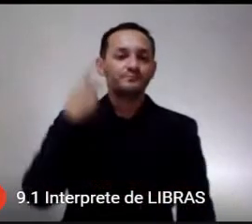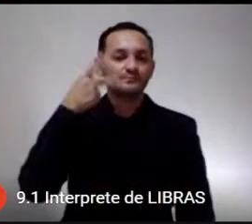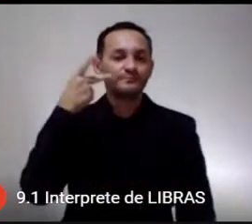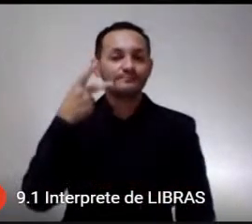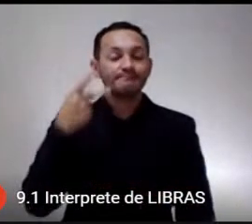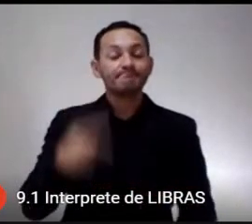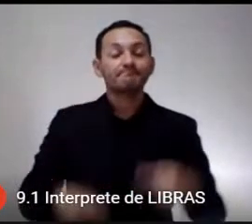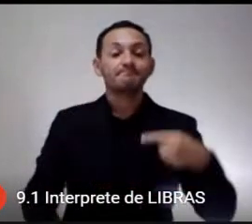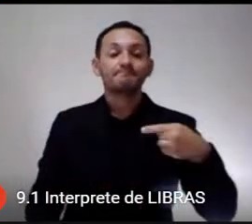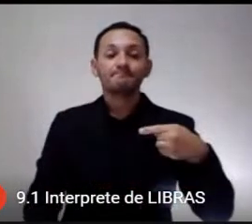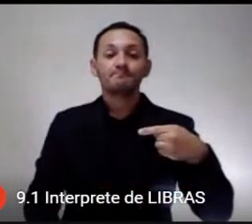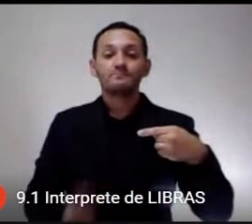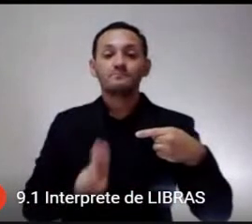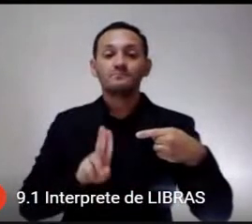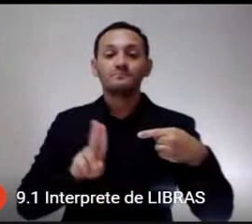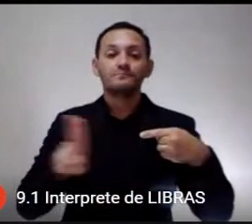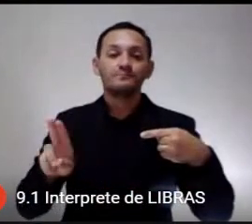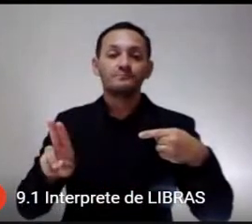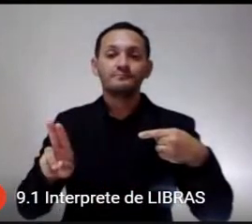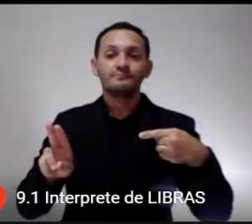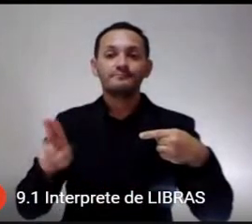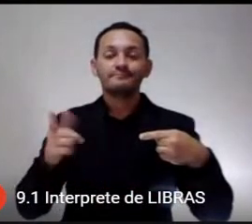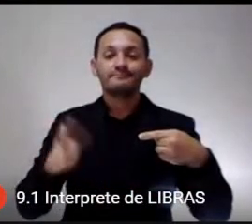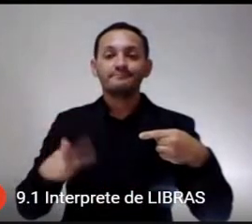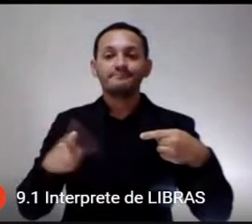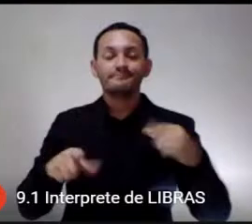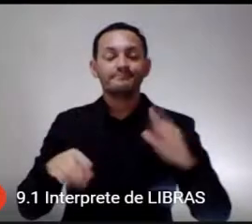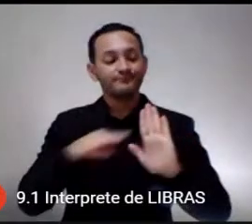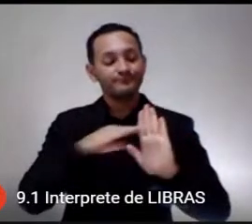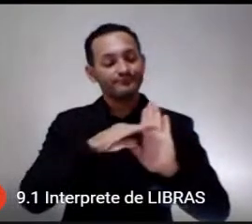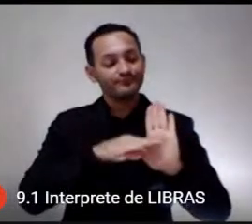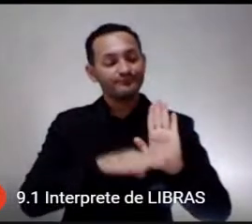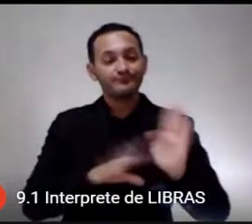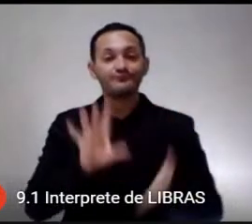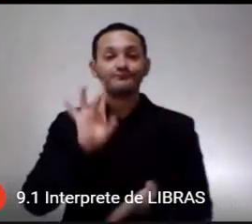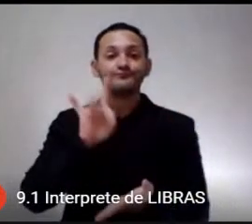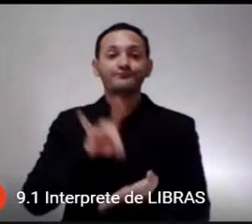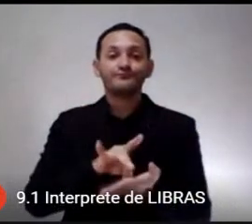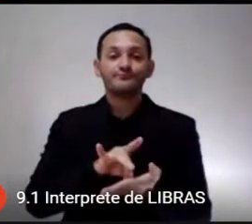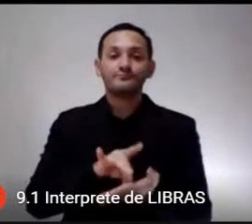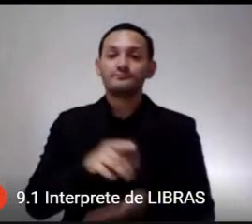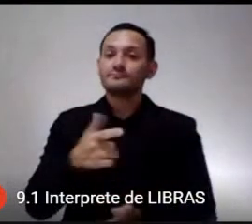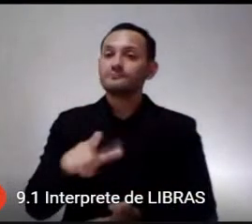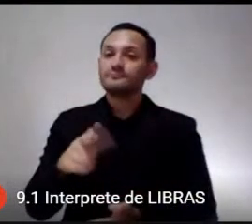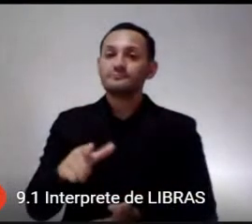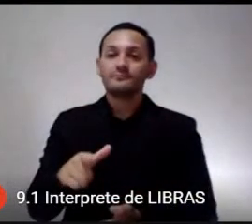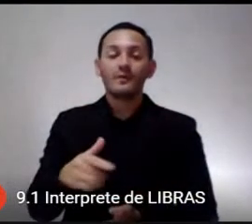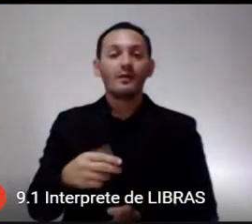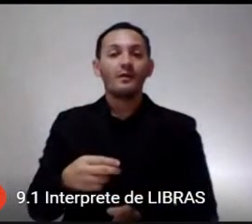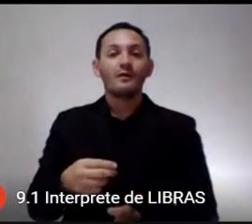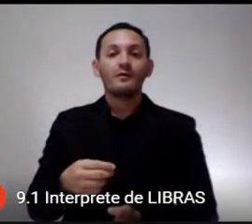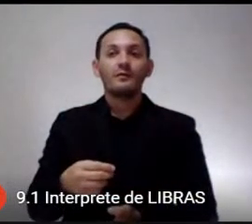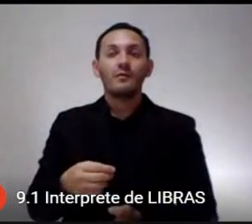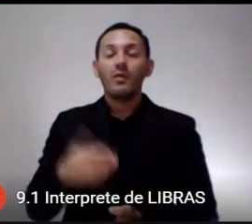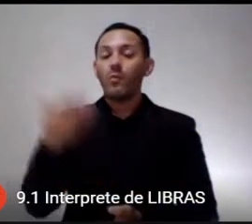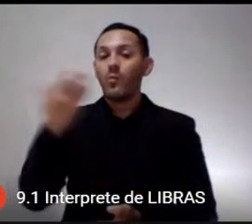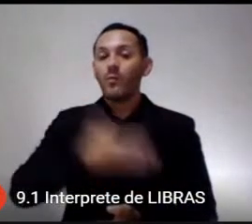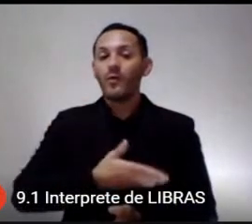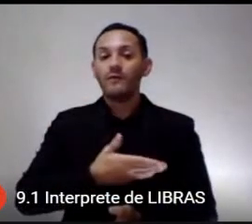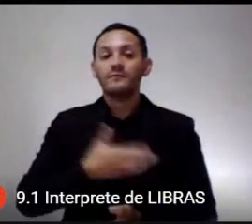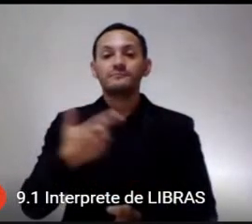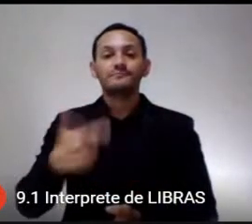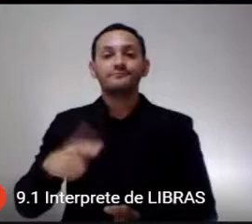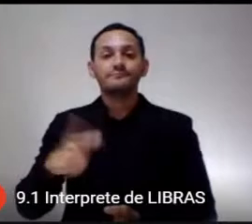fato do nome da recorrente não constar da listagem oficial de filiados não é peremptoriamente uma prova de não